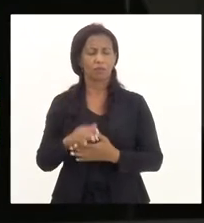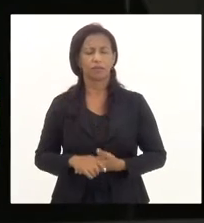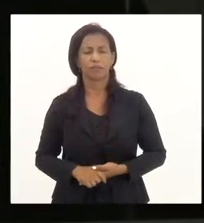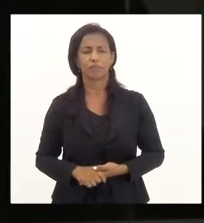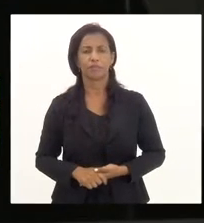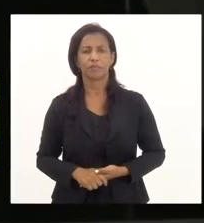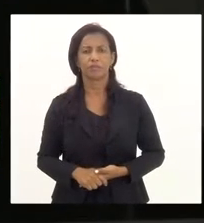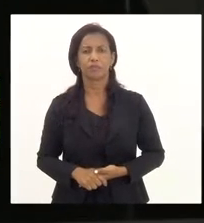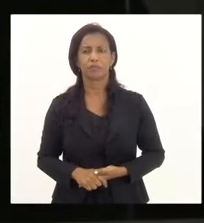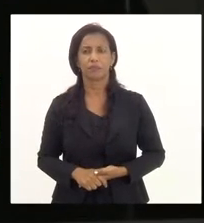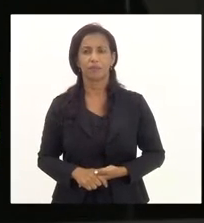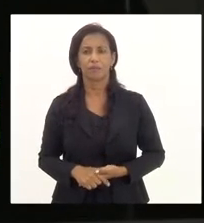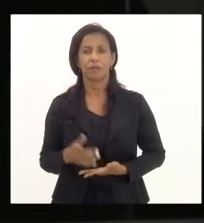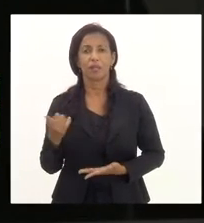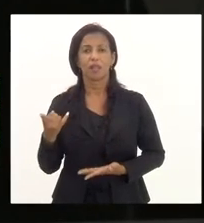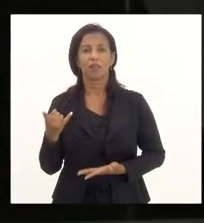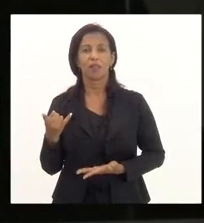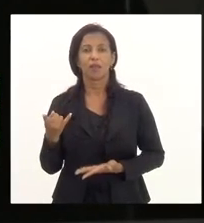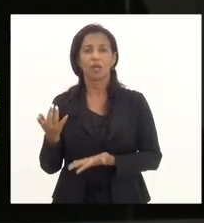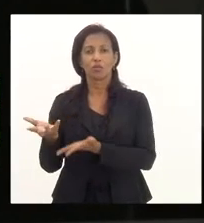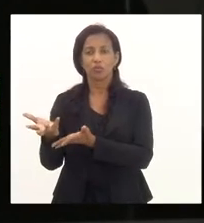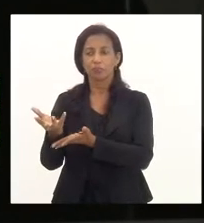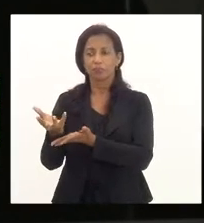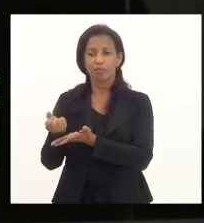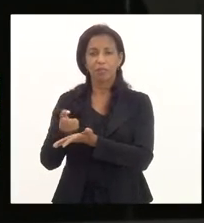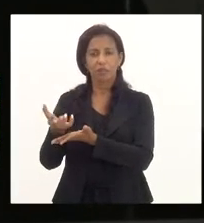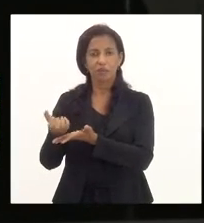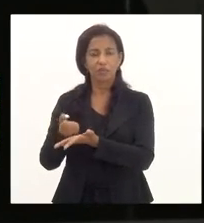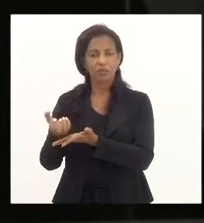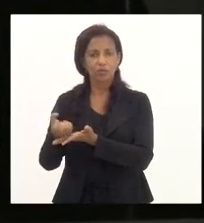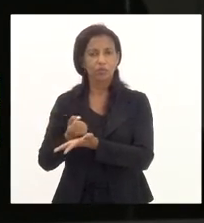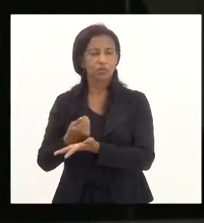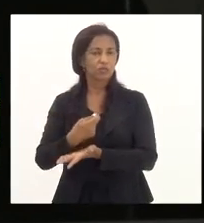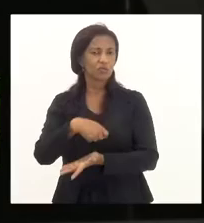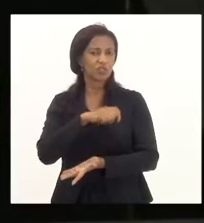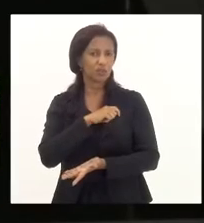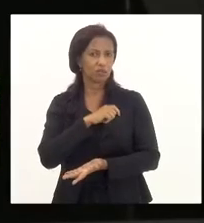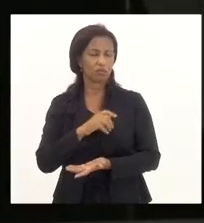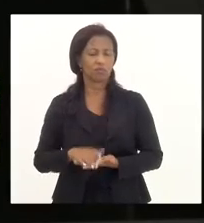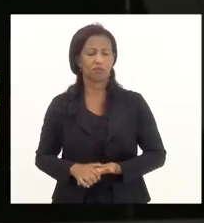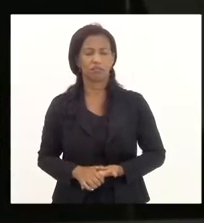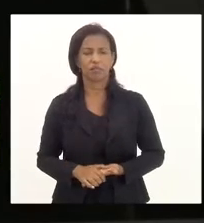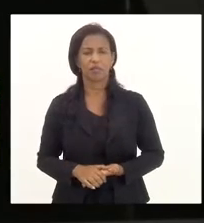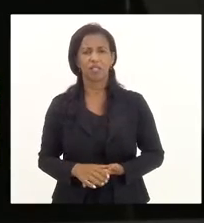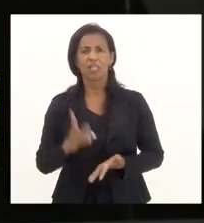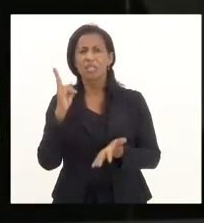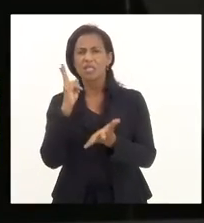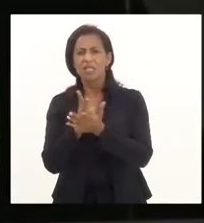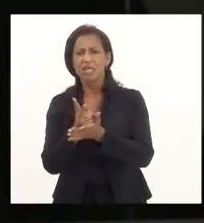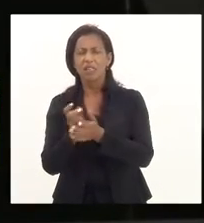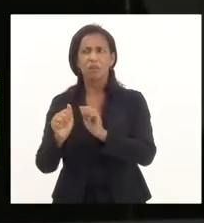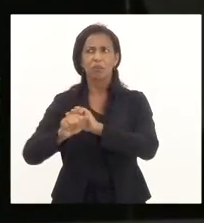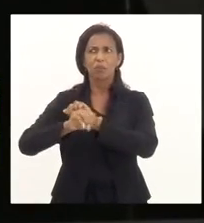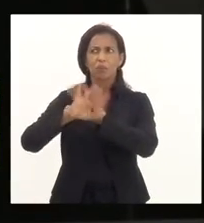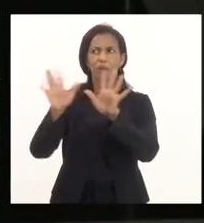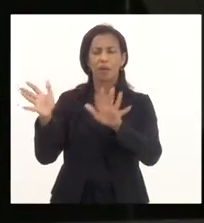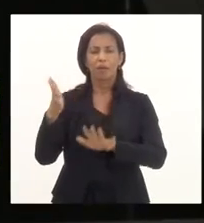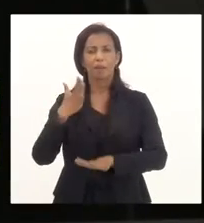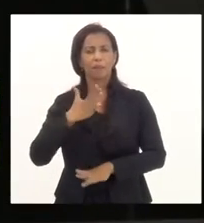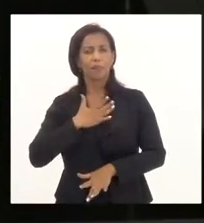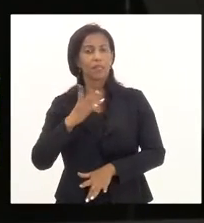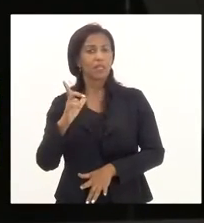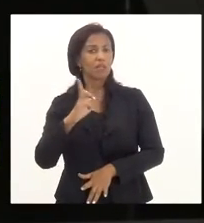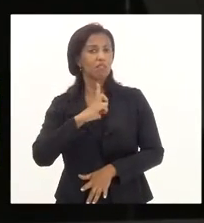que a questão dos benefícios fiscais e de um lado sempre ficou Claro para mim que